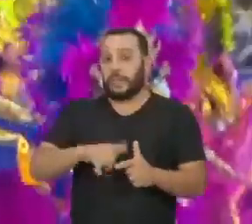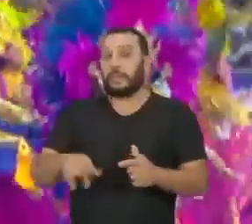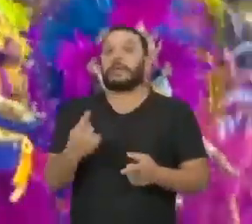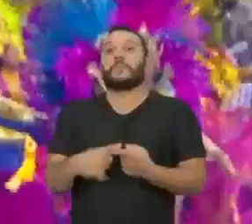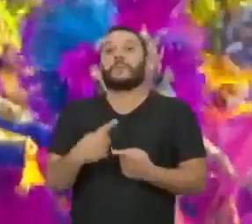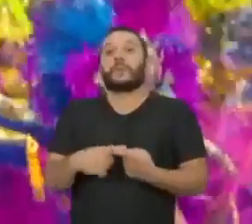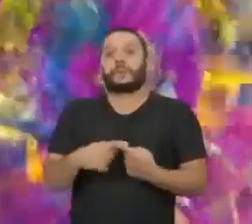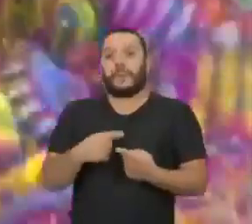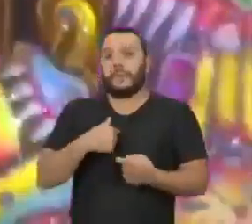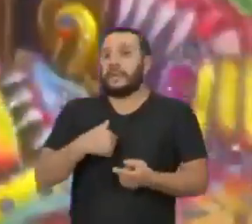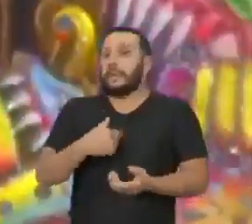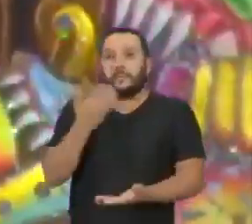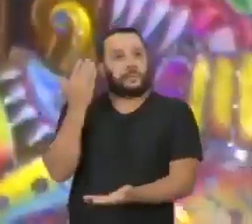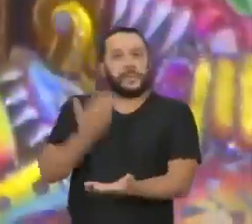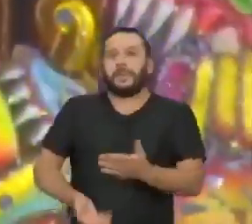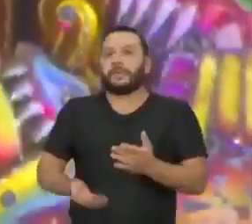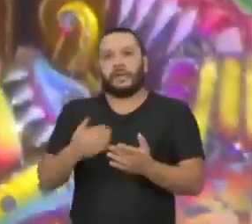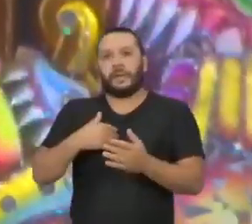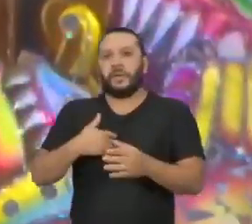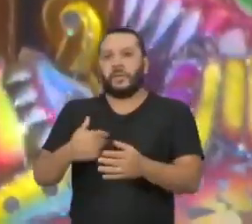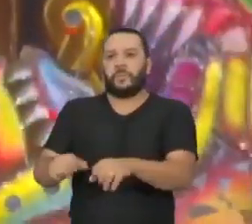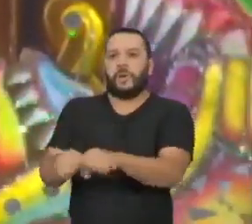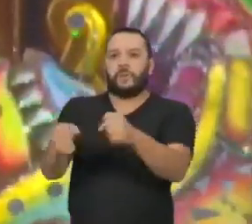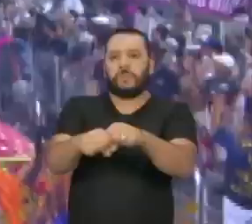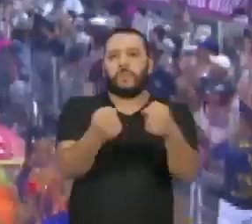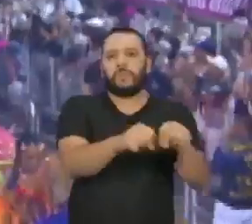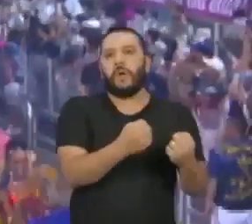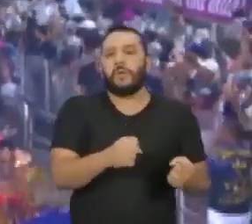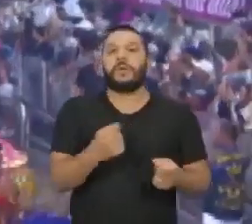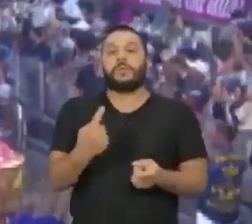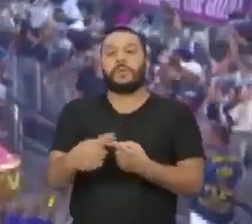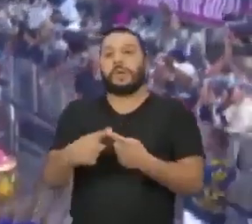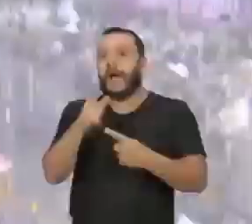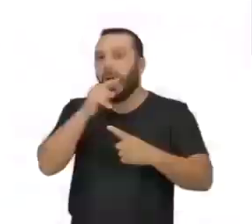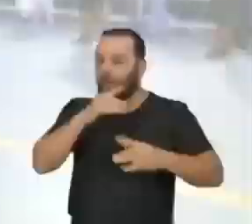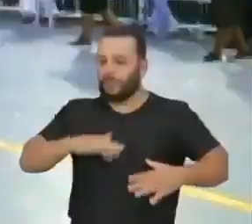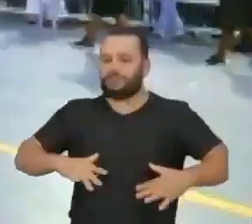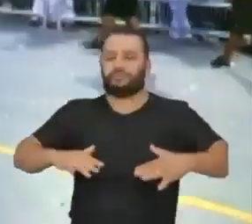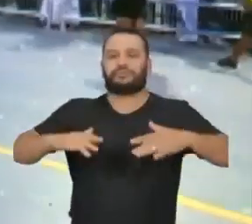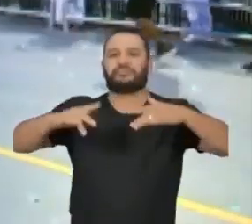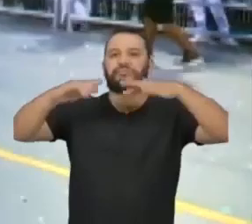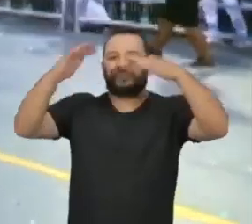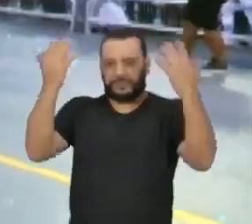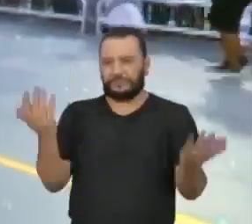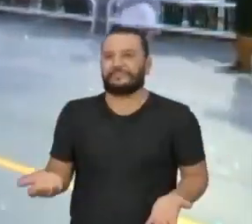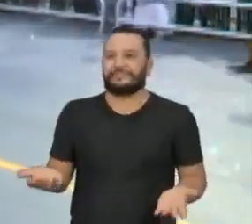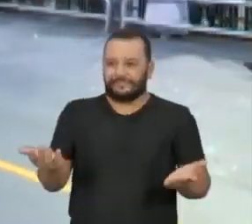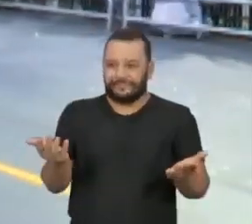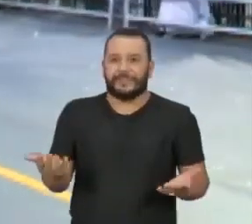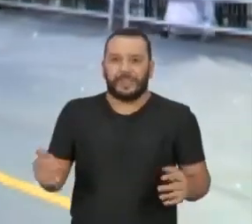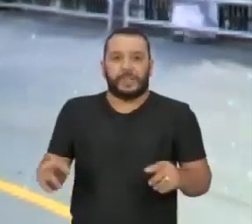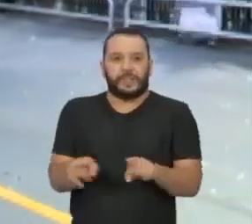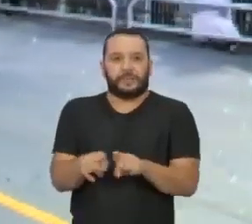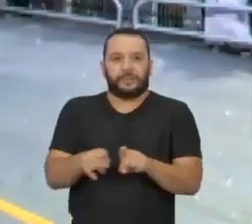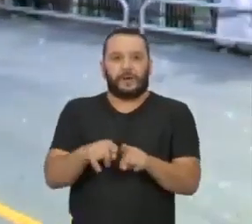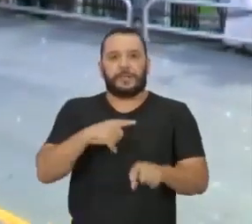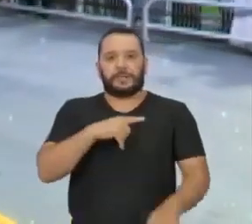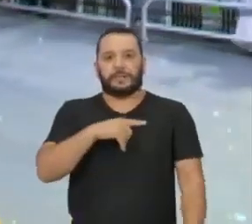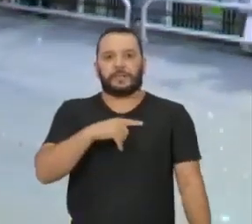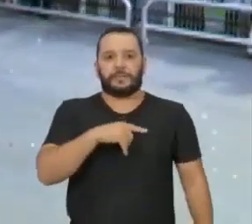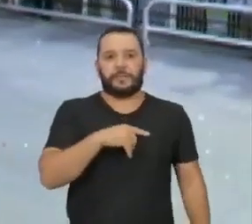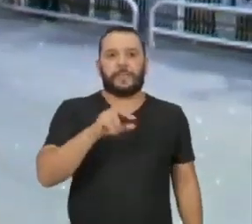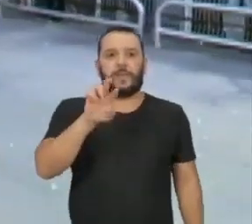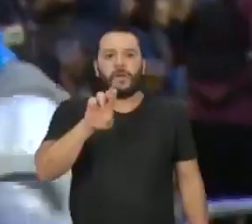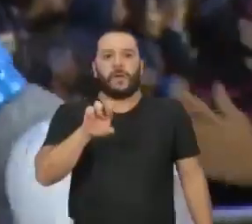escola perdeu quase metade das fantasias quando teve um barracão alagado pela chuva. Fechando o desfile, a Rosas de Ouro falou dos